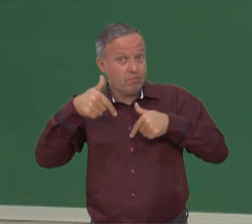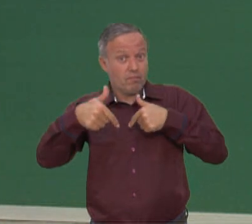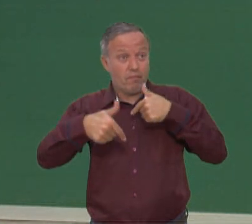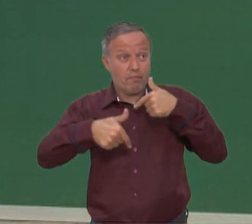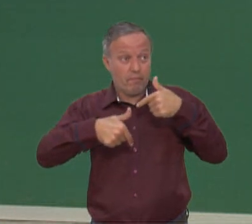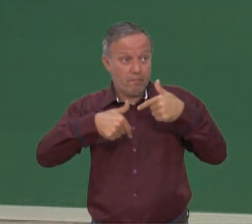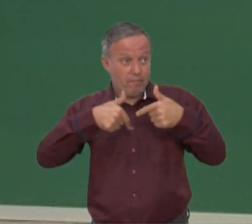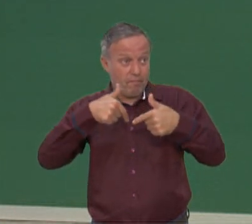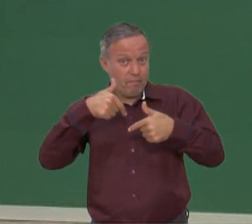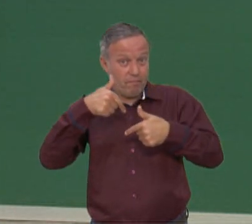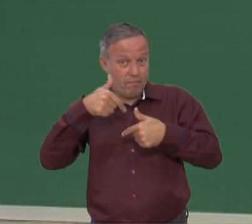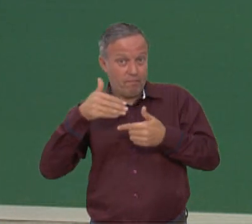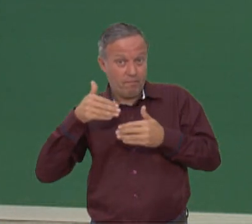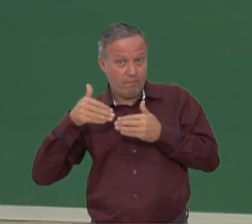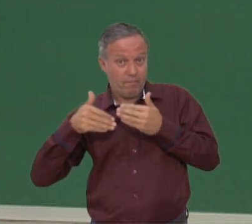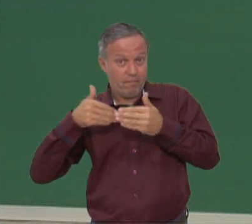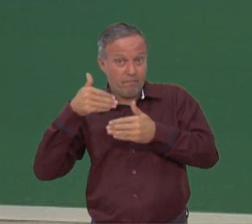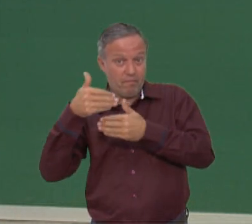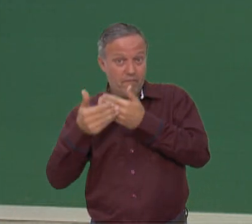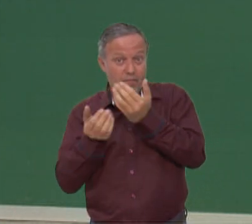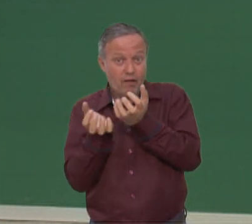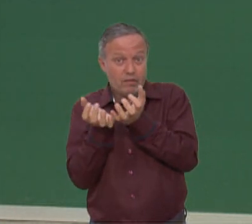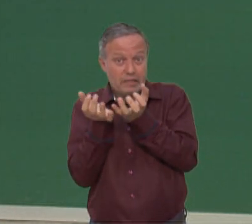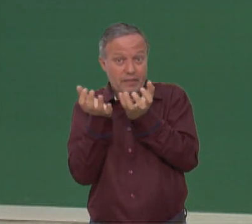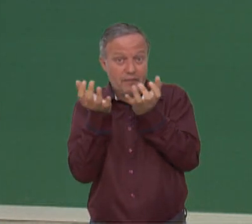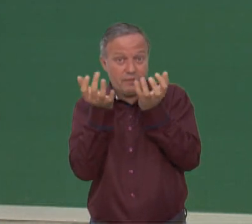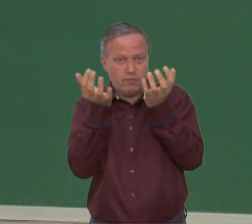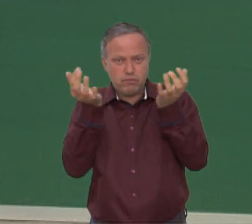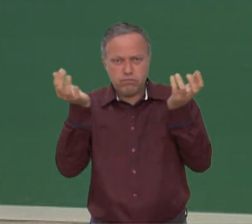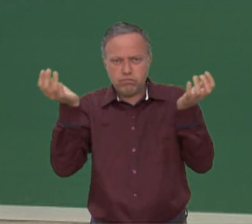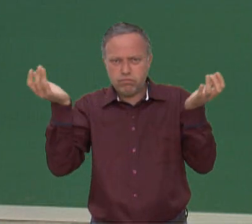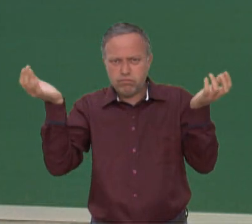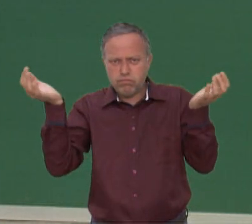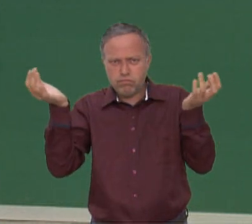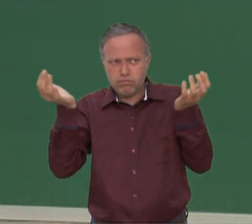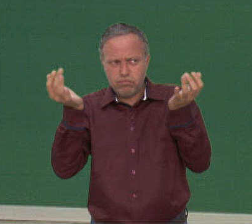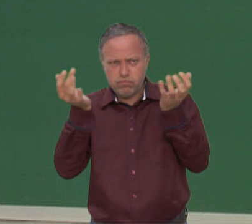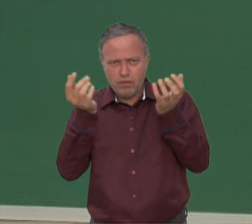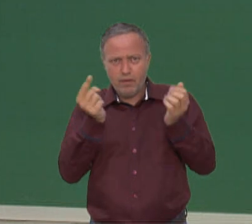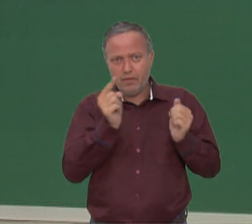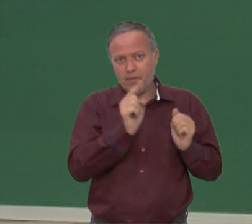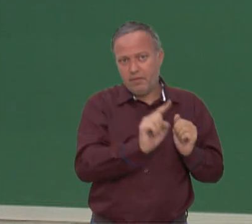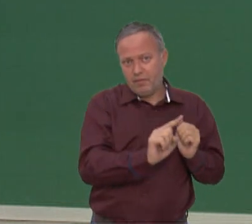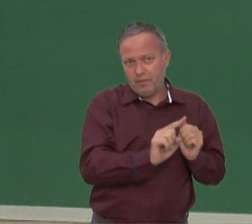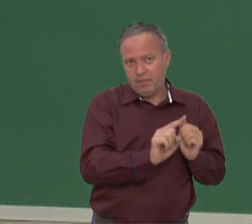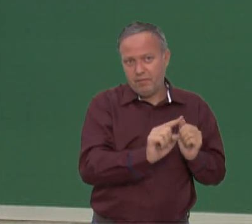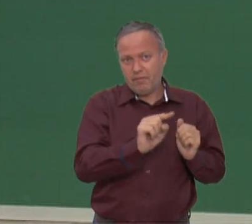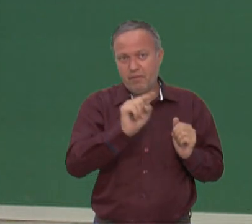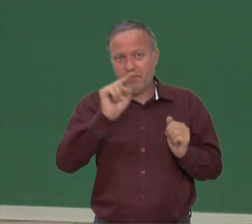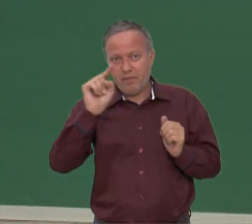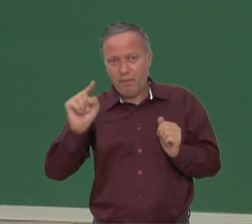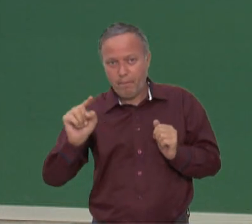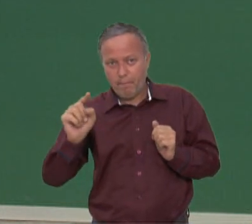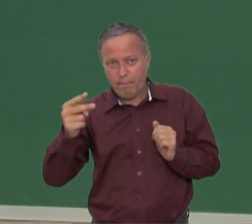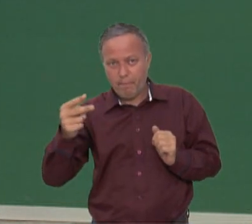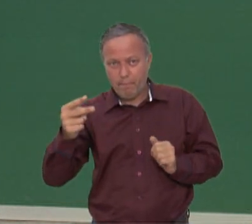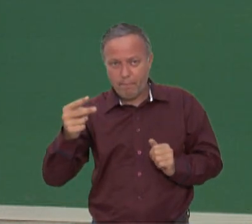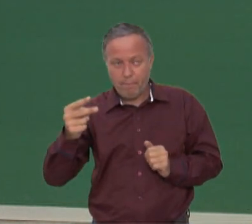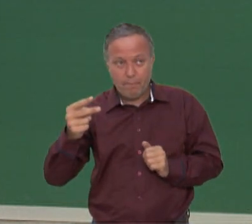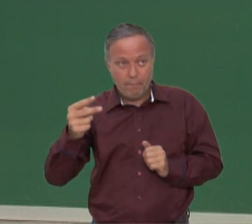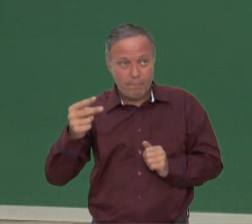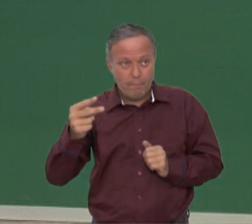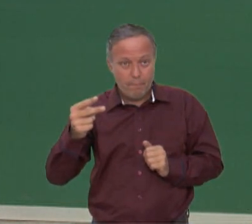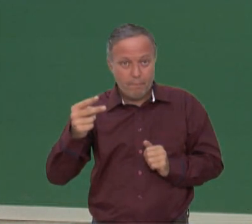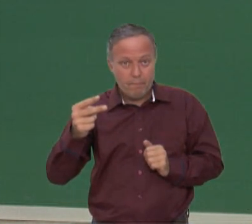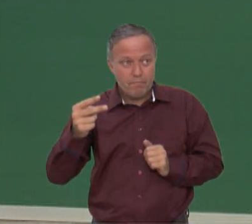ali com o processo de vaporização, certo? Então assim, no primeiro contexto temos ali o calor específico, no segundo contexto ali temos o